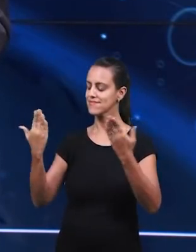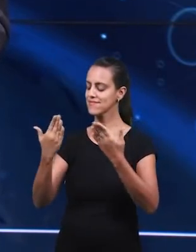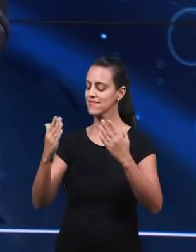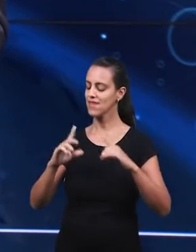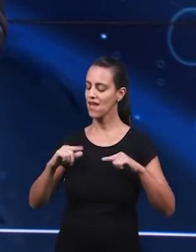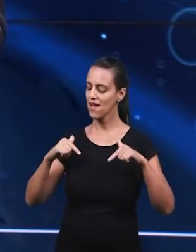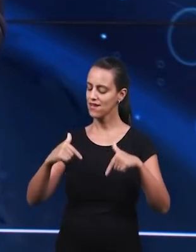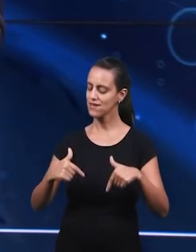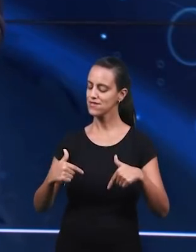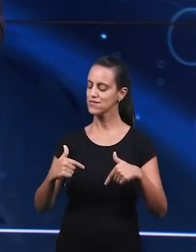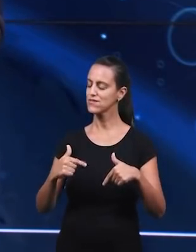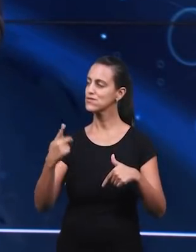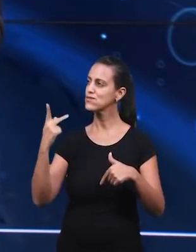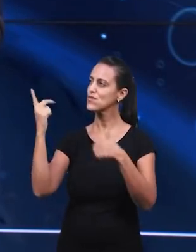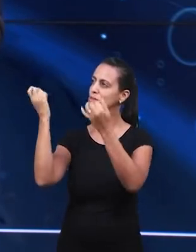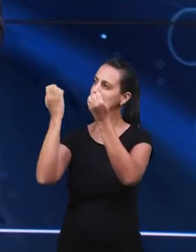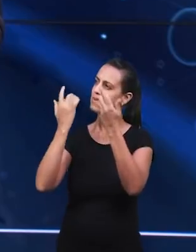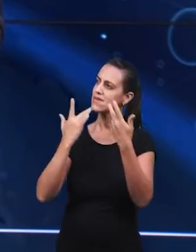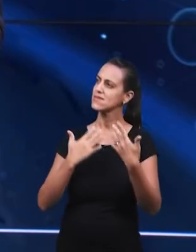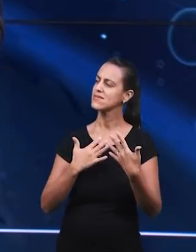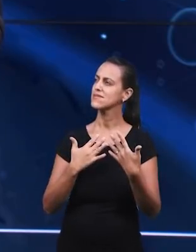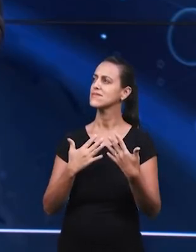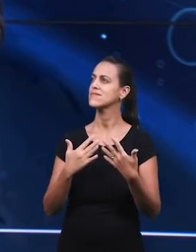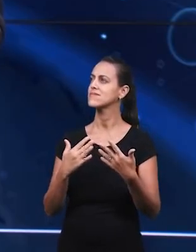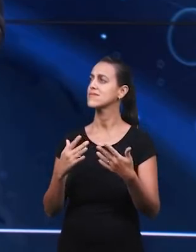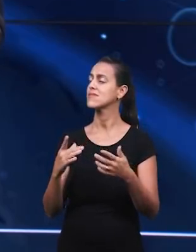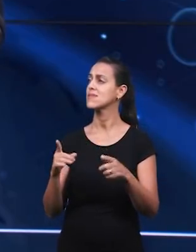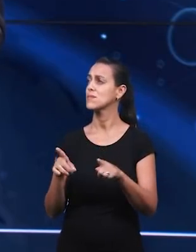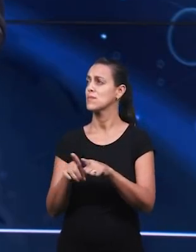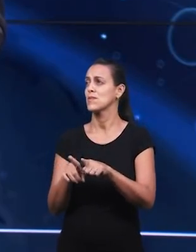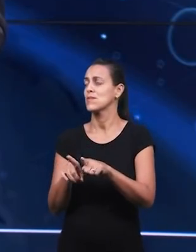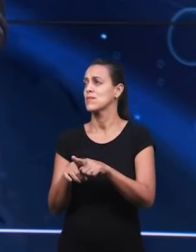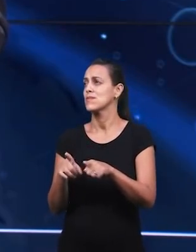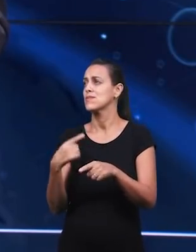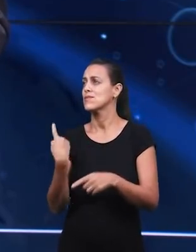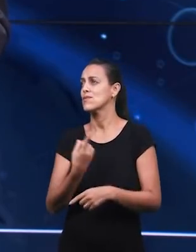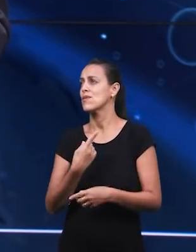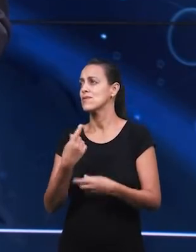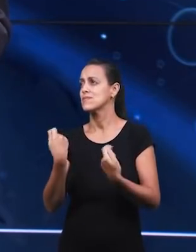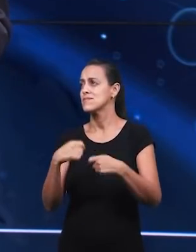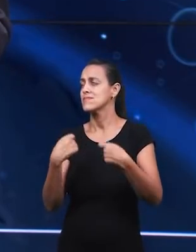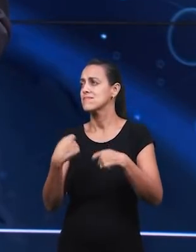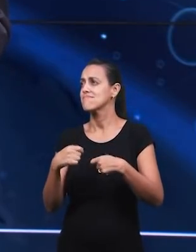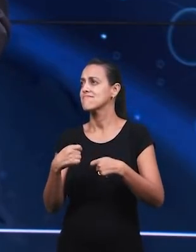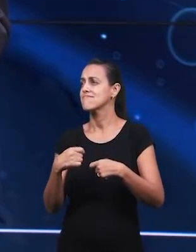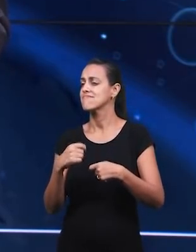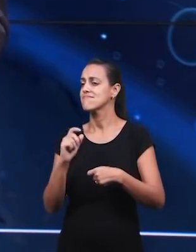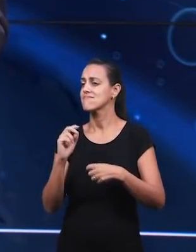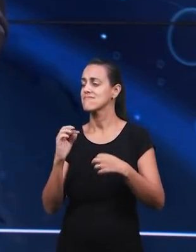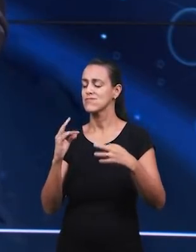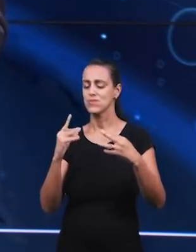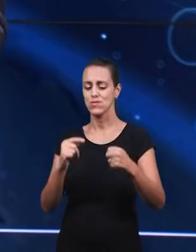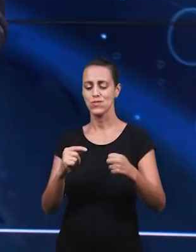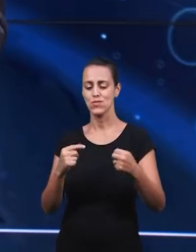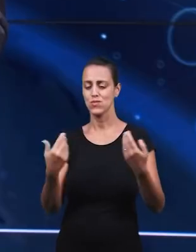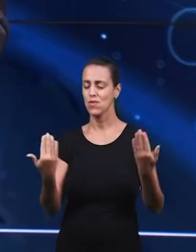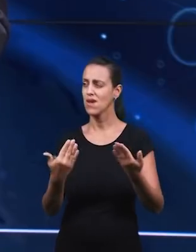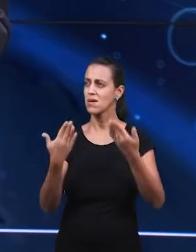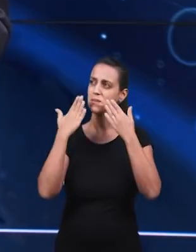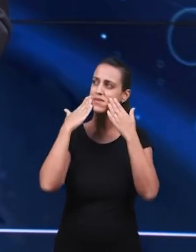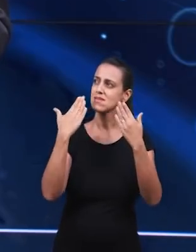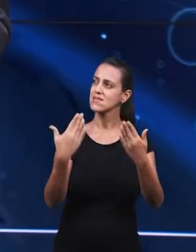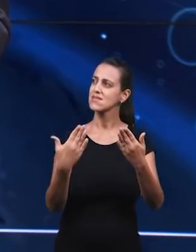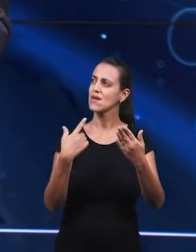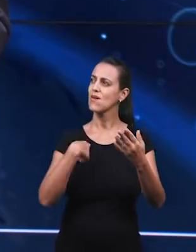nós, para operar a Tua bênção no nosso meio, a fim de que possamos, Senhor Deus, retirar desta apresentação